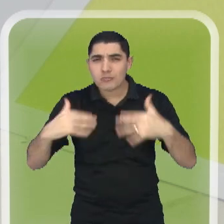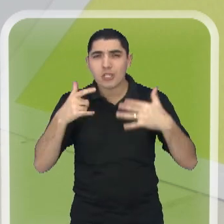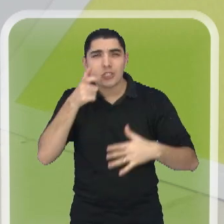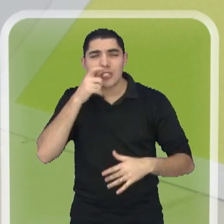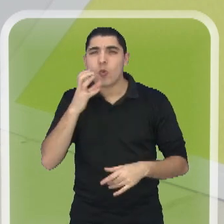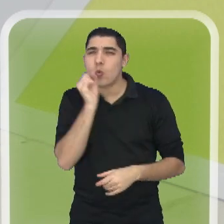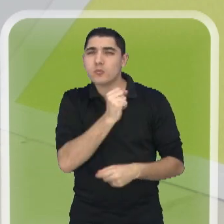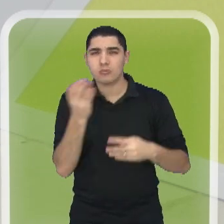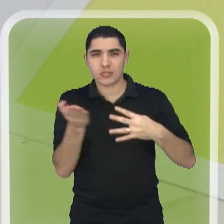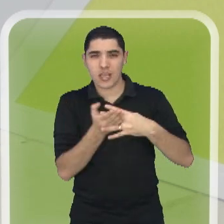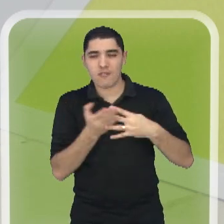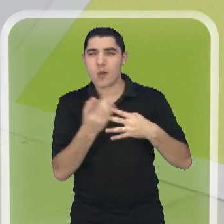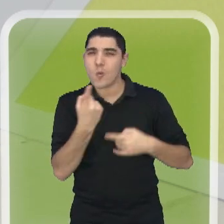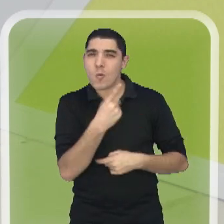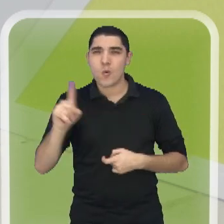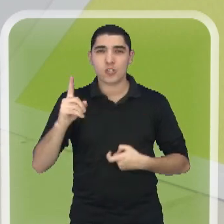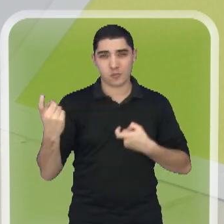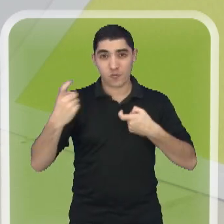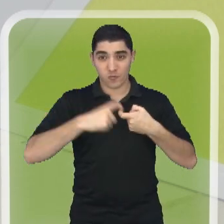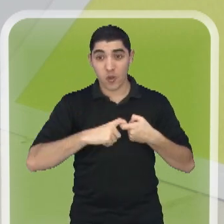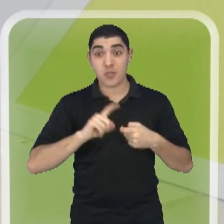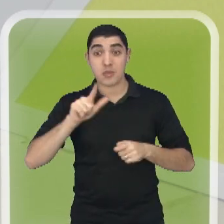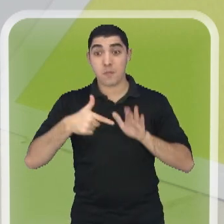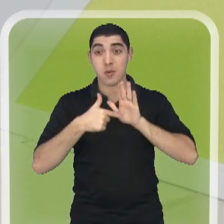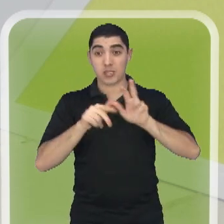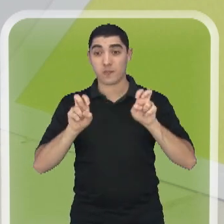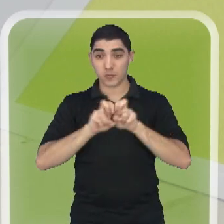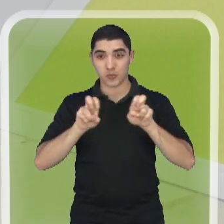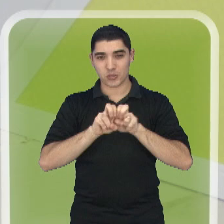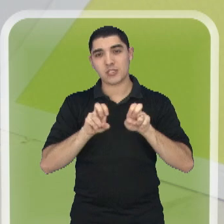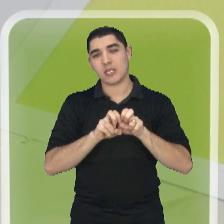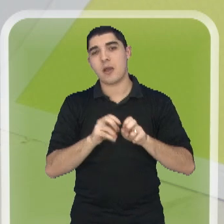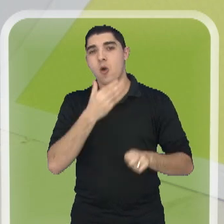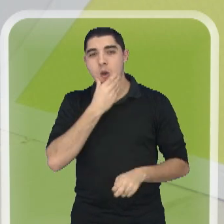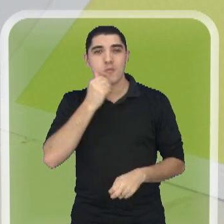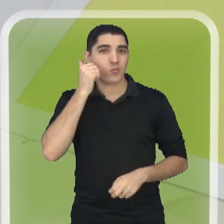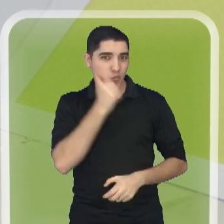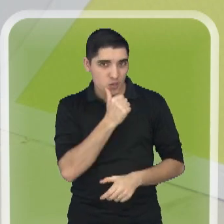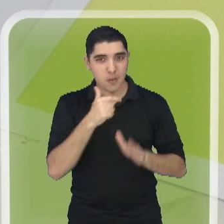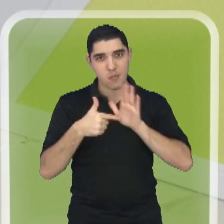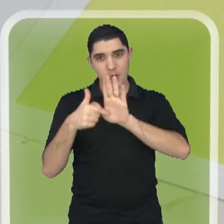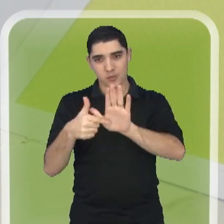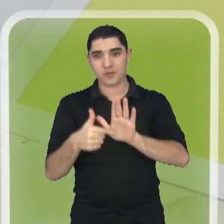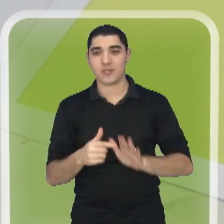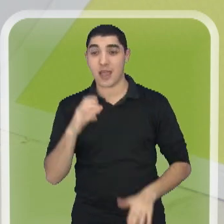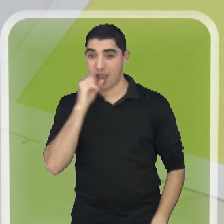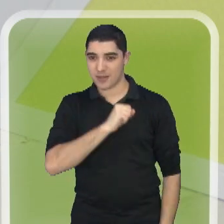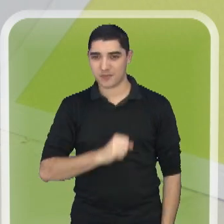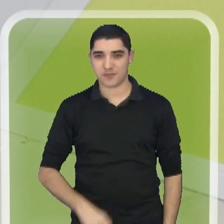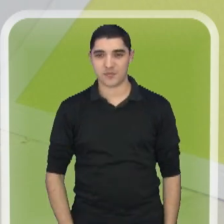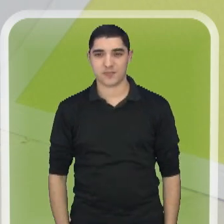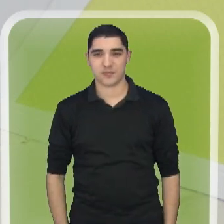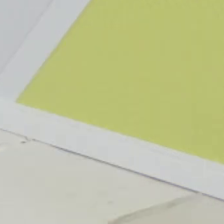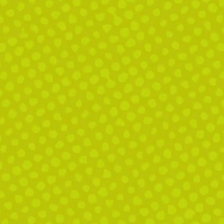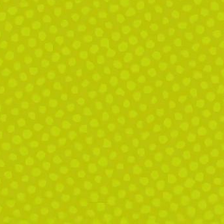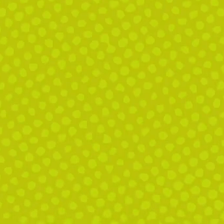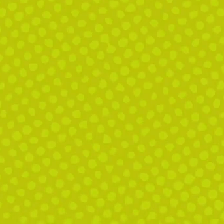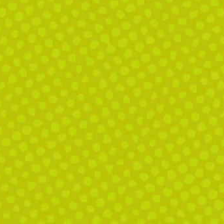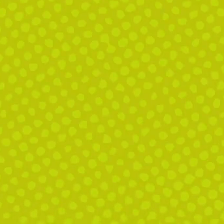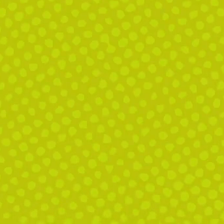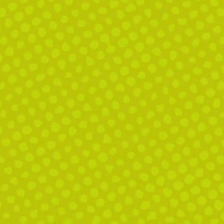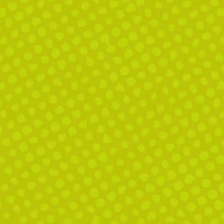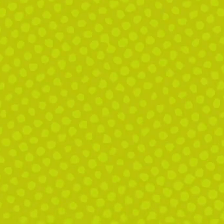do dia, rapidinho. Depois do intervalo tem futsal em destaque, masculino e feminino, para você aqui no Hora do Esporte. Não sai daí.